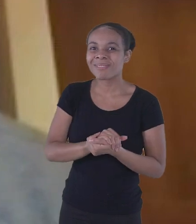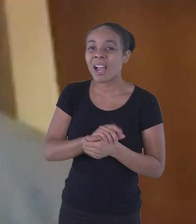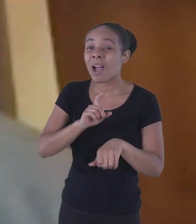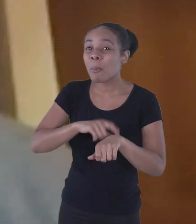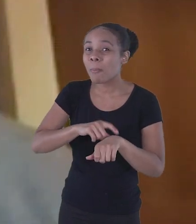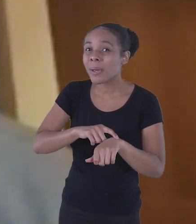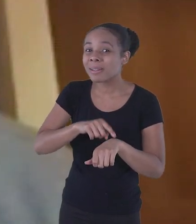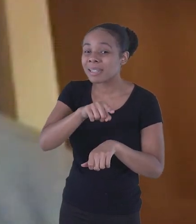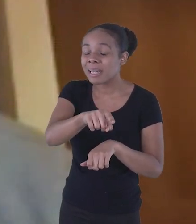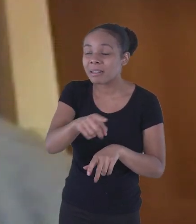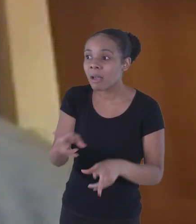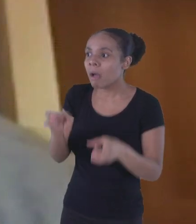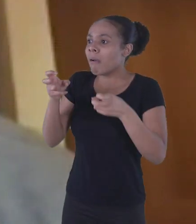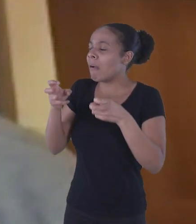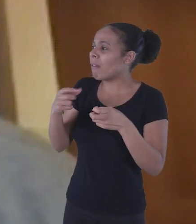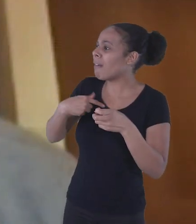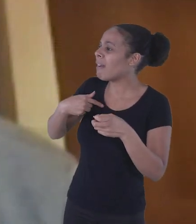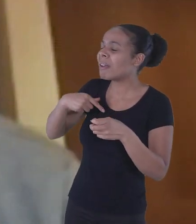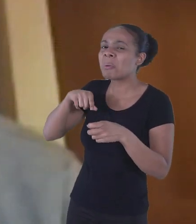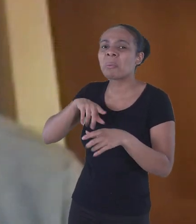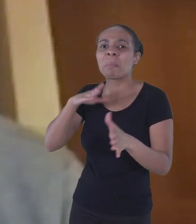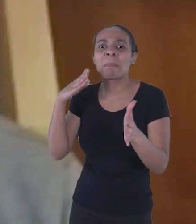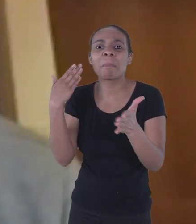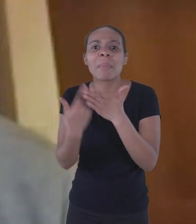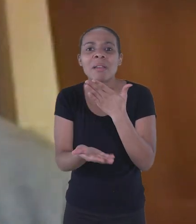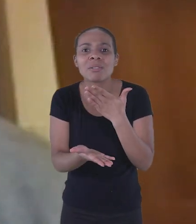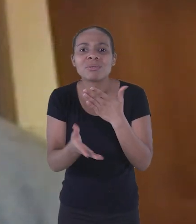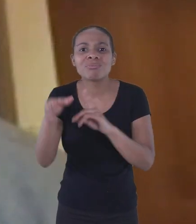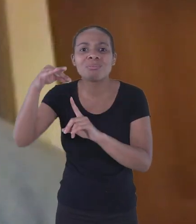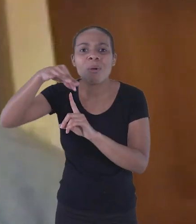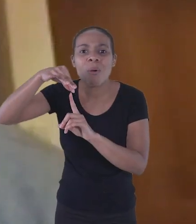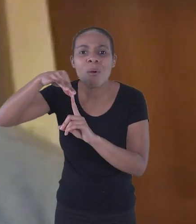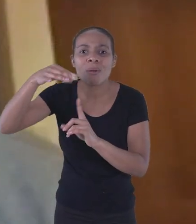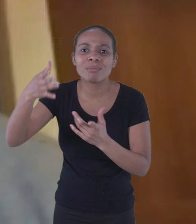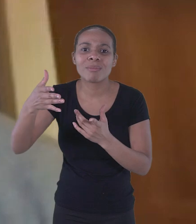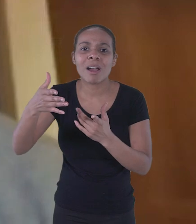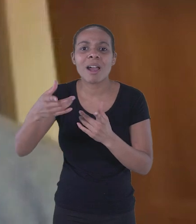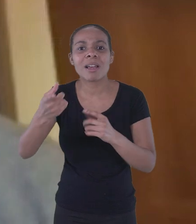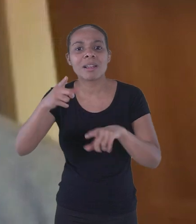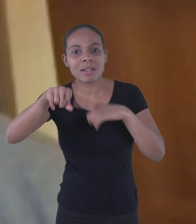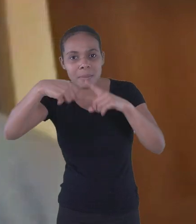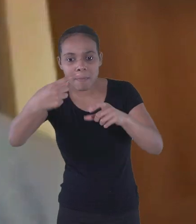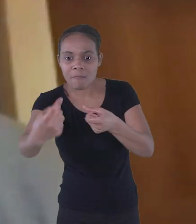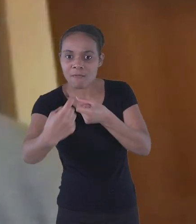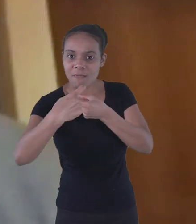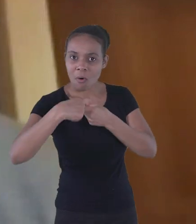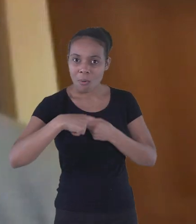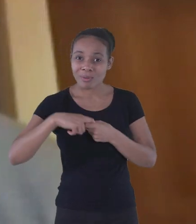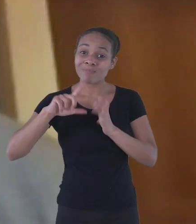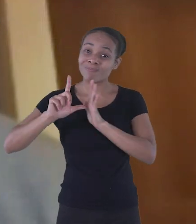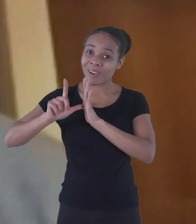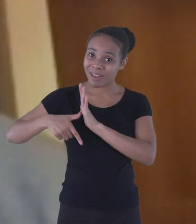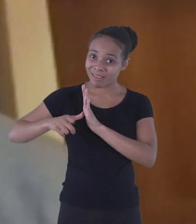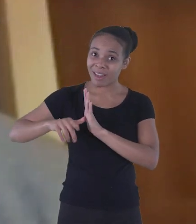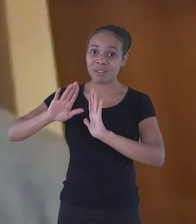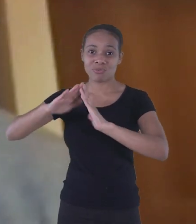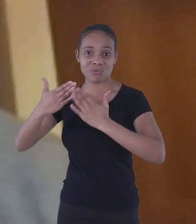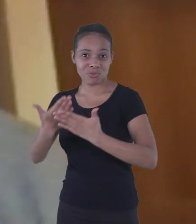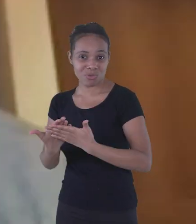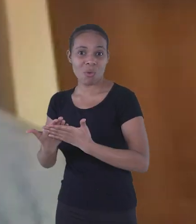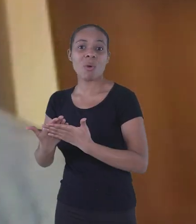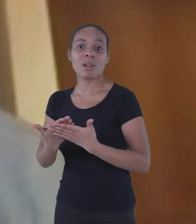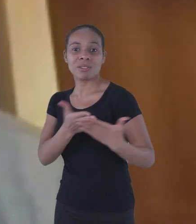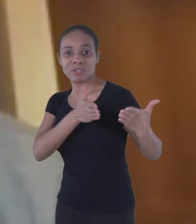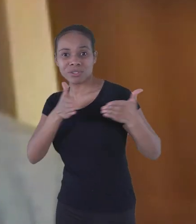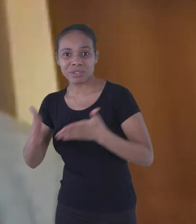inspirada no meu colégio, no Colégio Rio Branco, onde eu estudei, já estava fechada. E ele passa aquela manhã